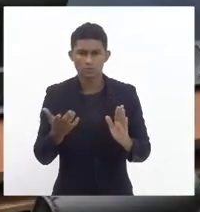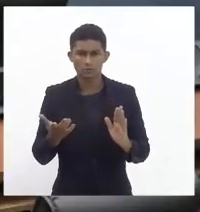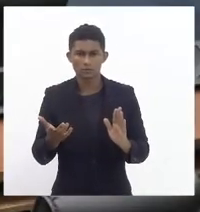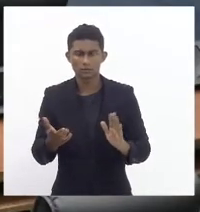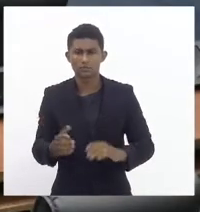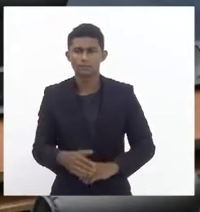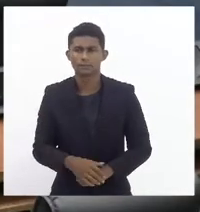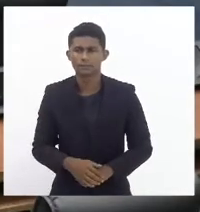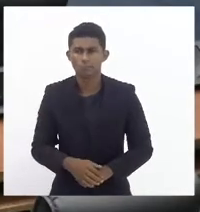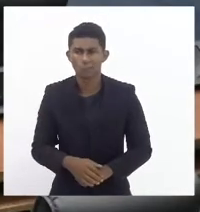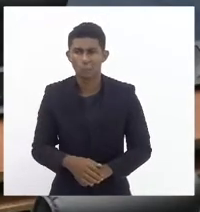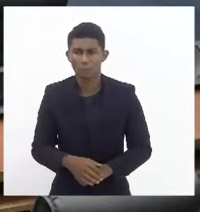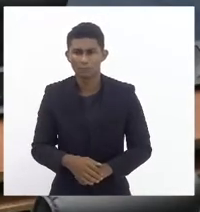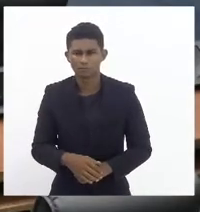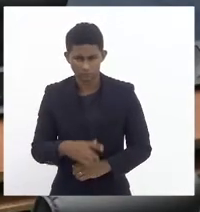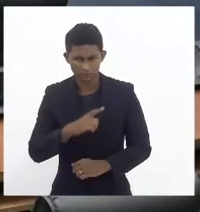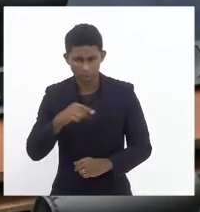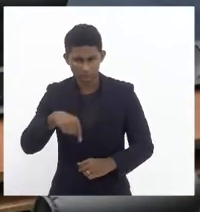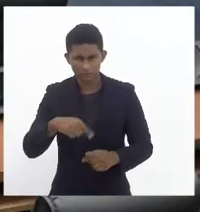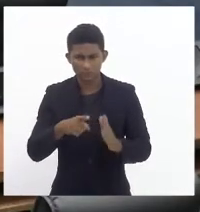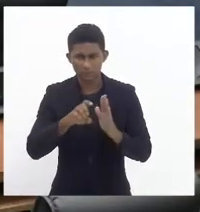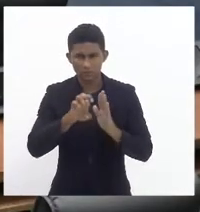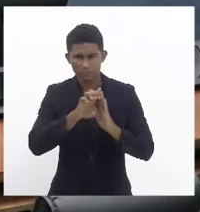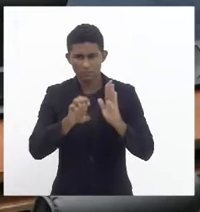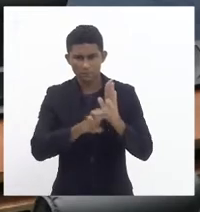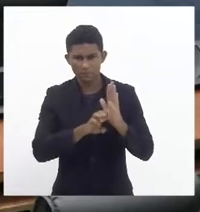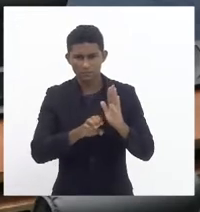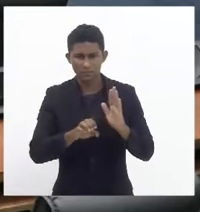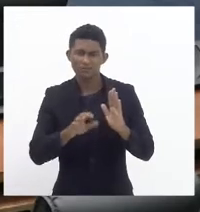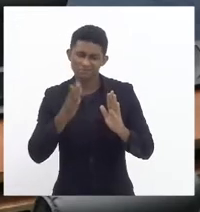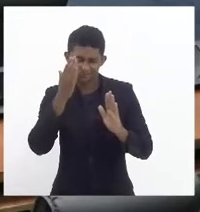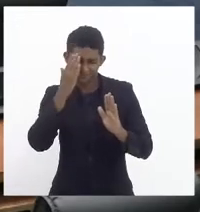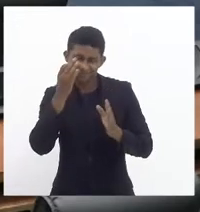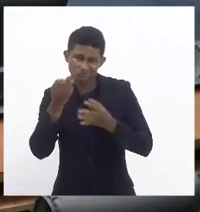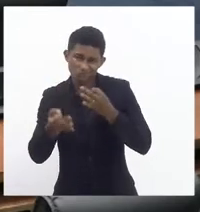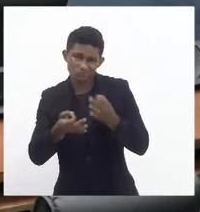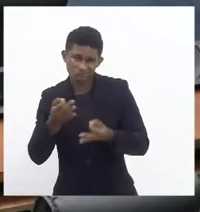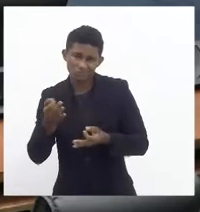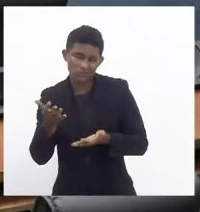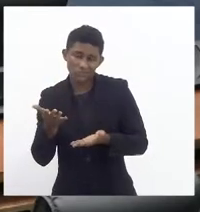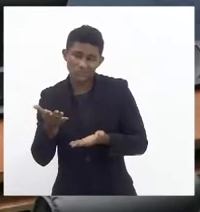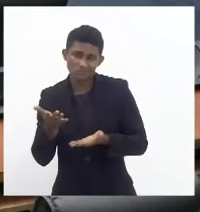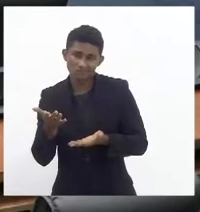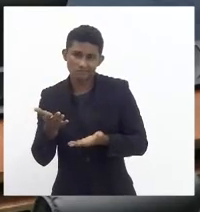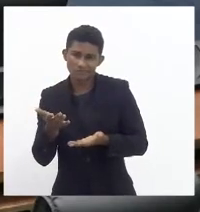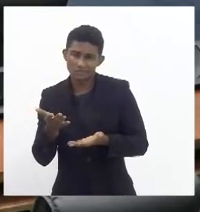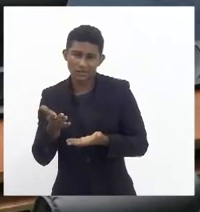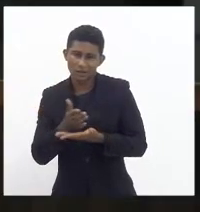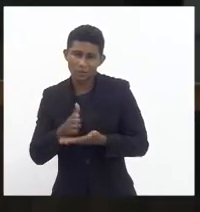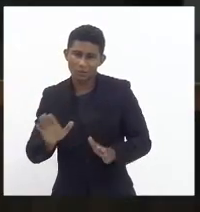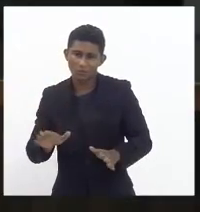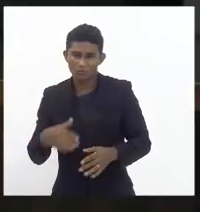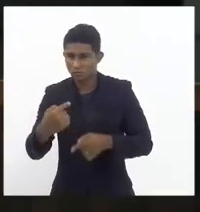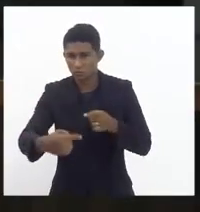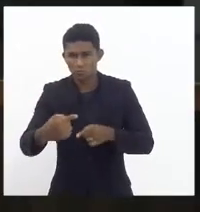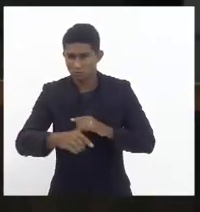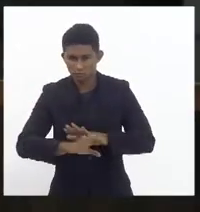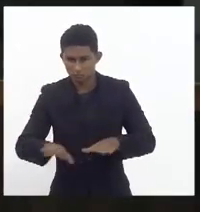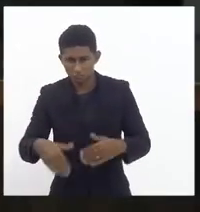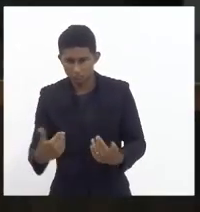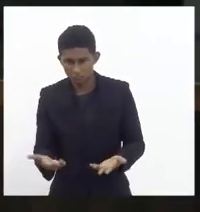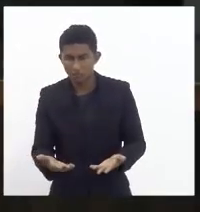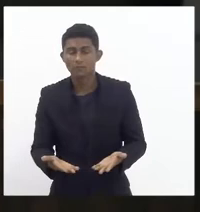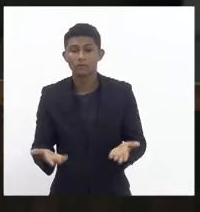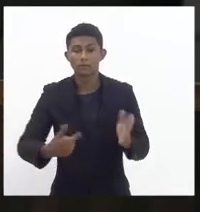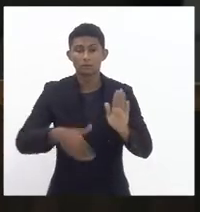em saber tem uma Emenda aqui apesar que eu não tenho mais parecer não tem como não havendo aquele discutir-se-á da